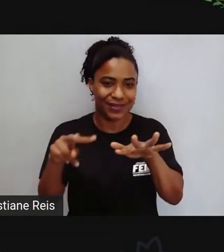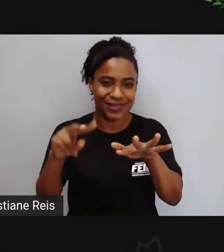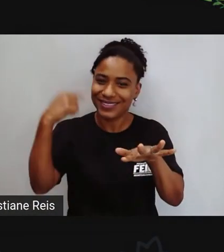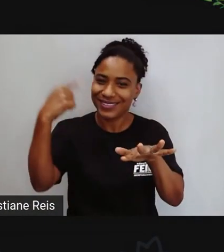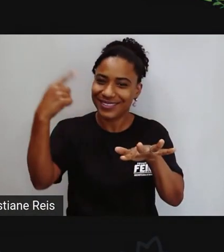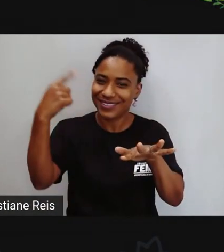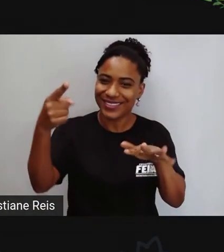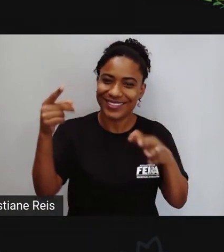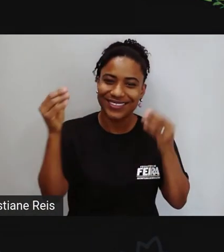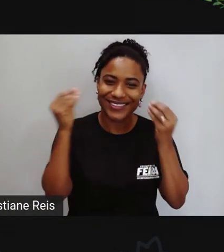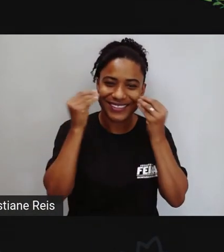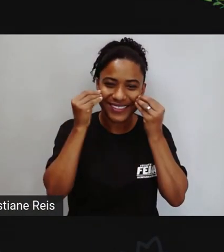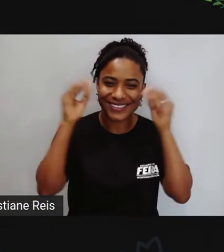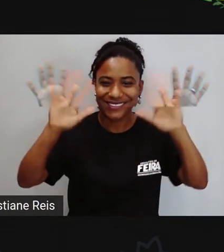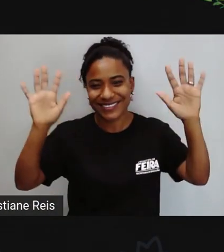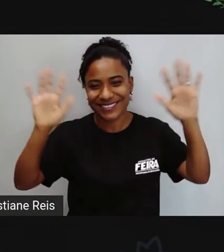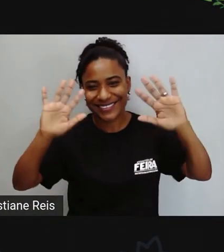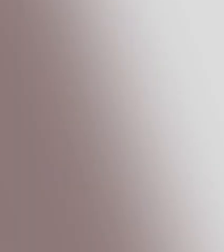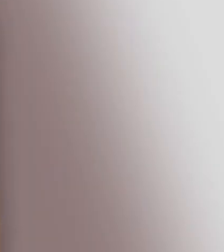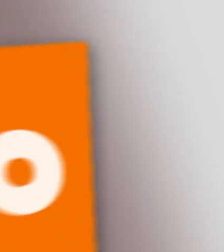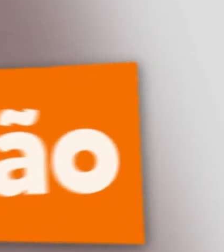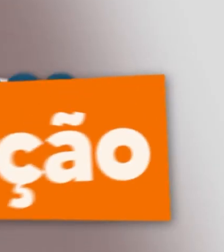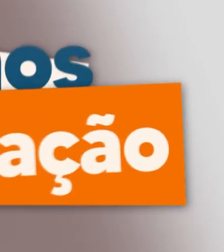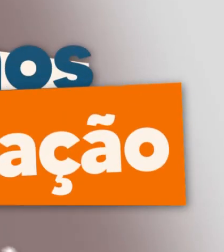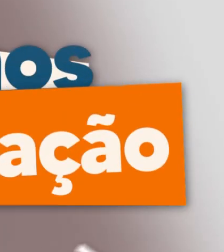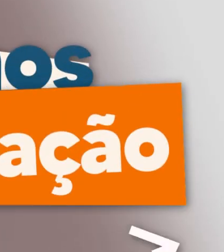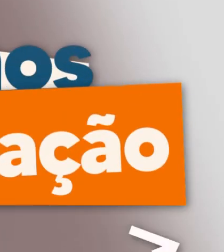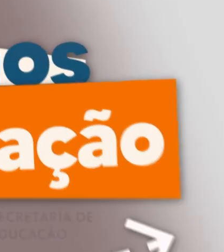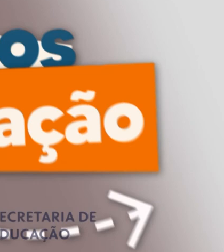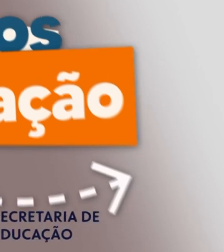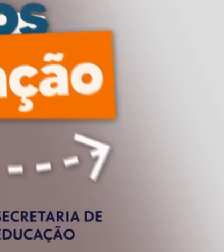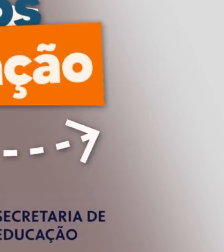Beijão. Tchau, tchau. Tchau. Tchau.